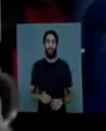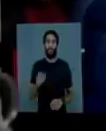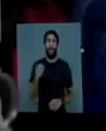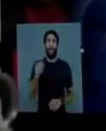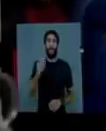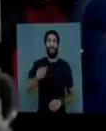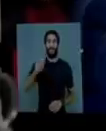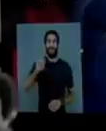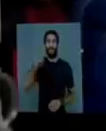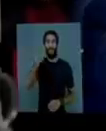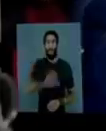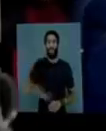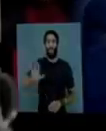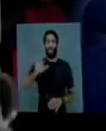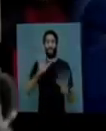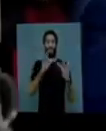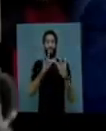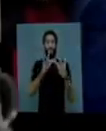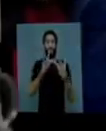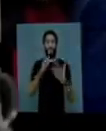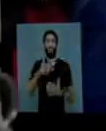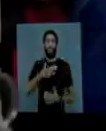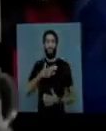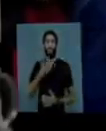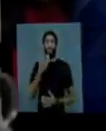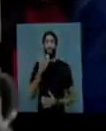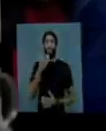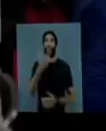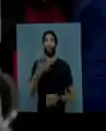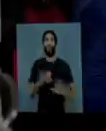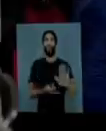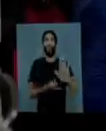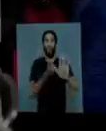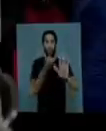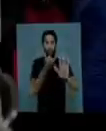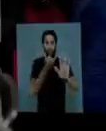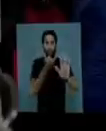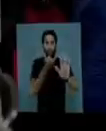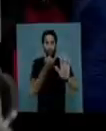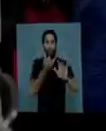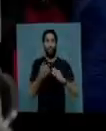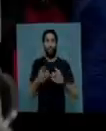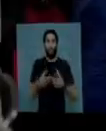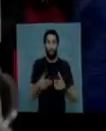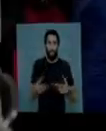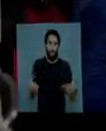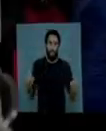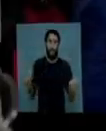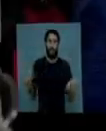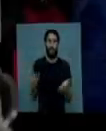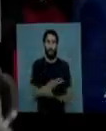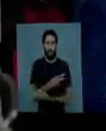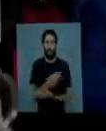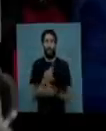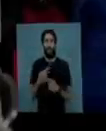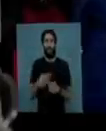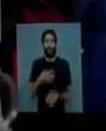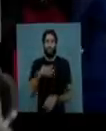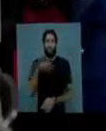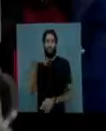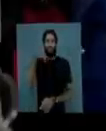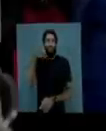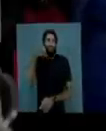Polícia Federal entrar em contato comigo pedindo desculpas pela situação que eles estavam constrangido